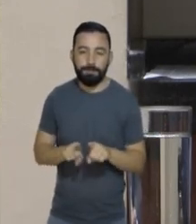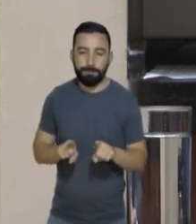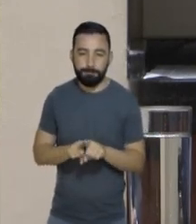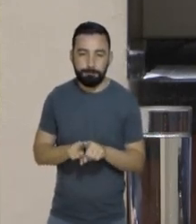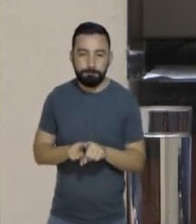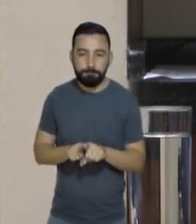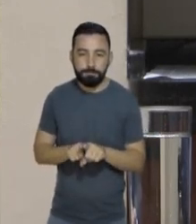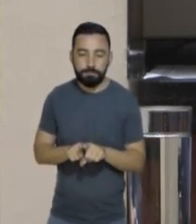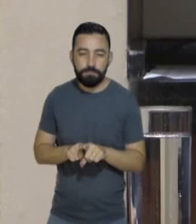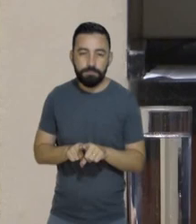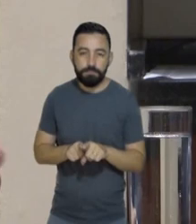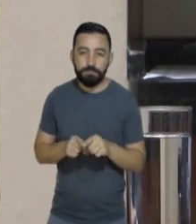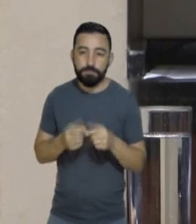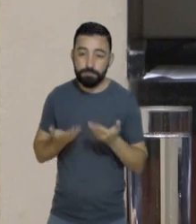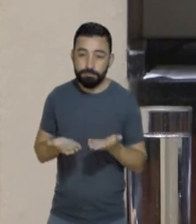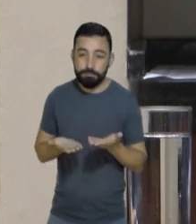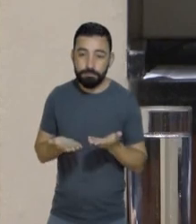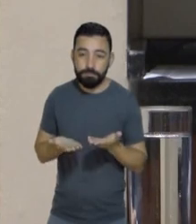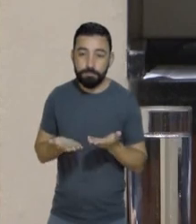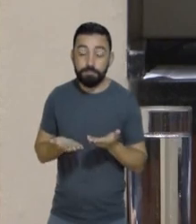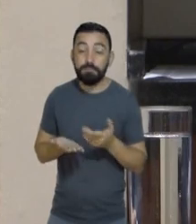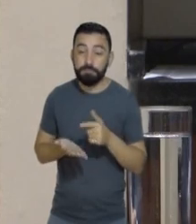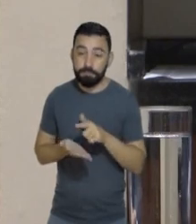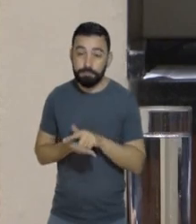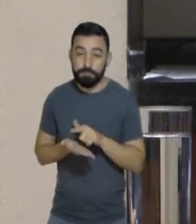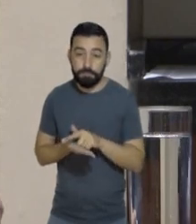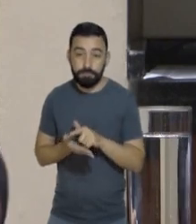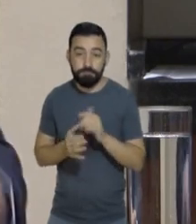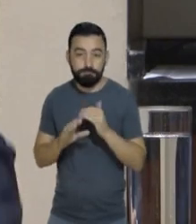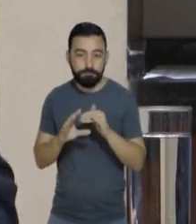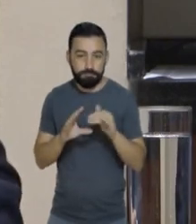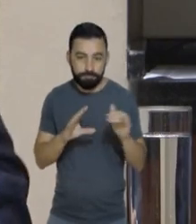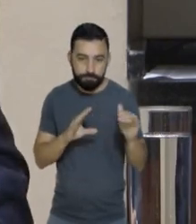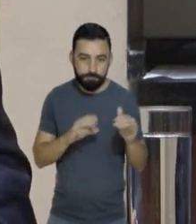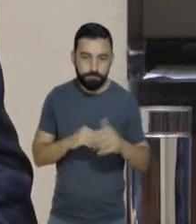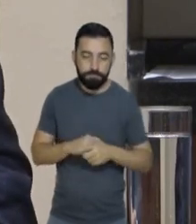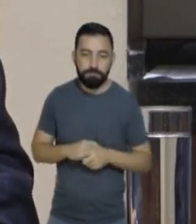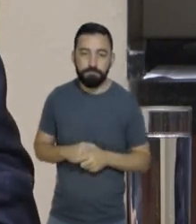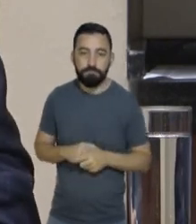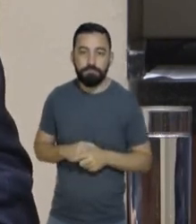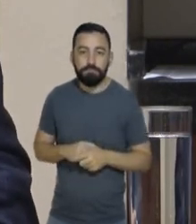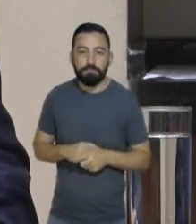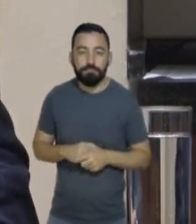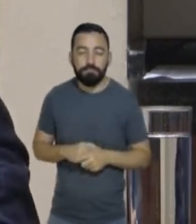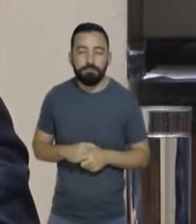também o expediente foi distribuído eletronicamente.